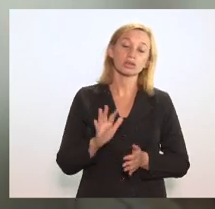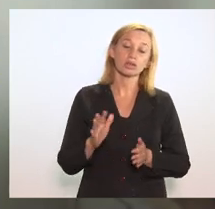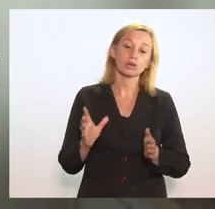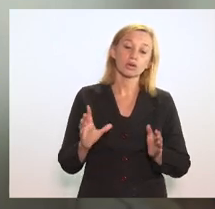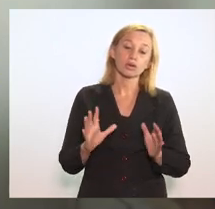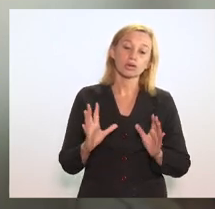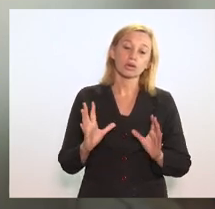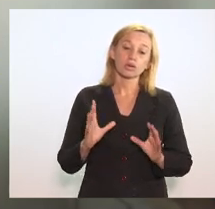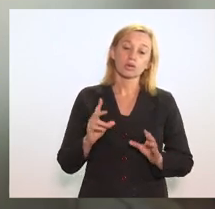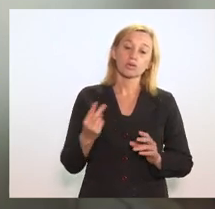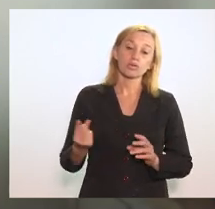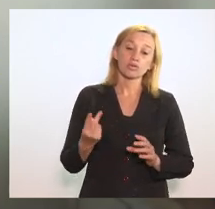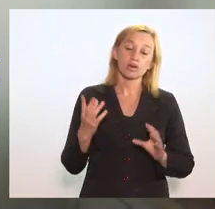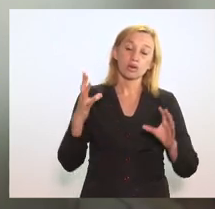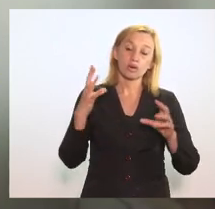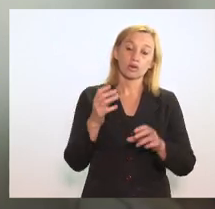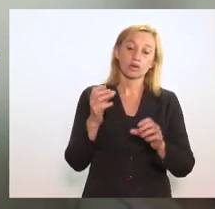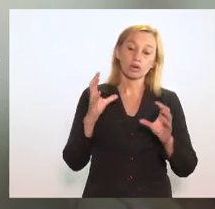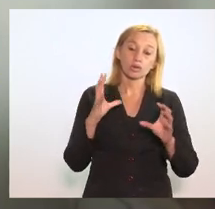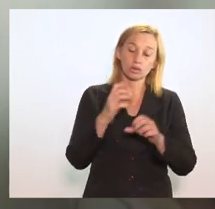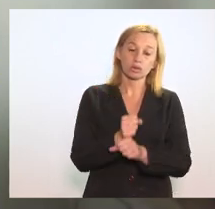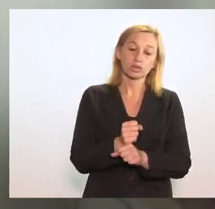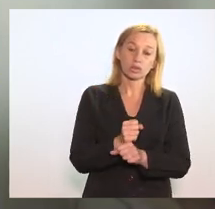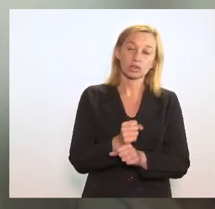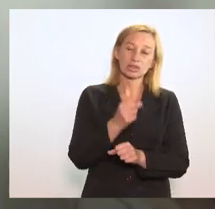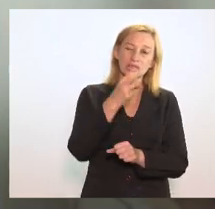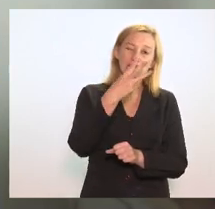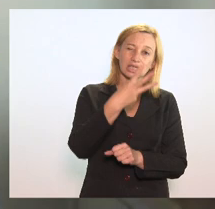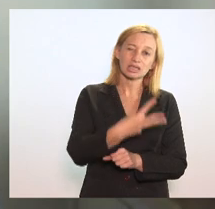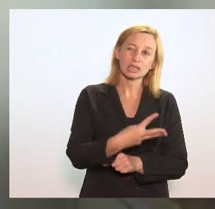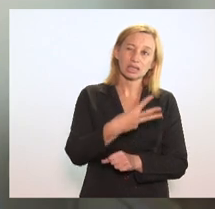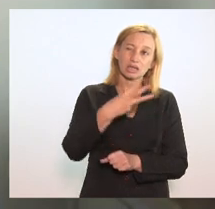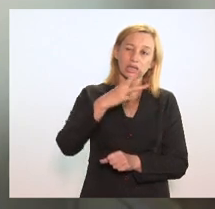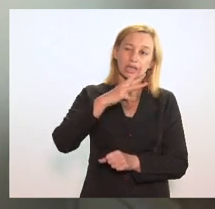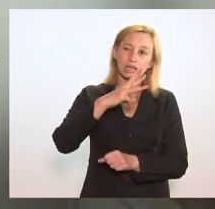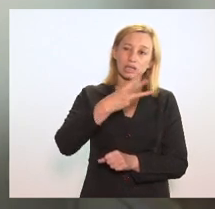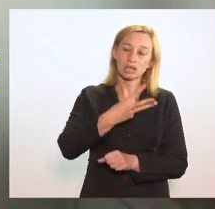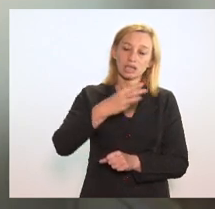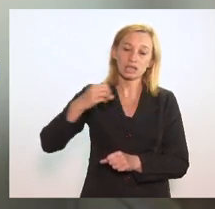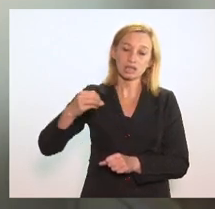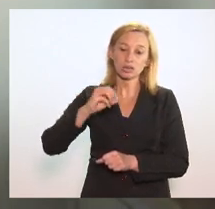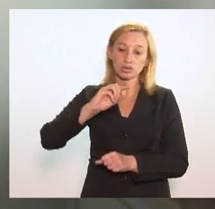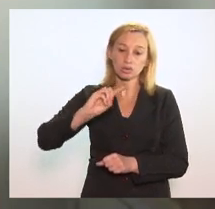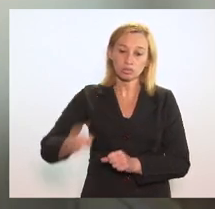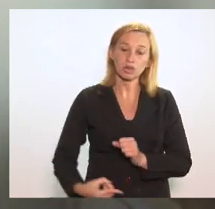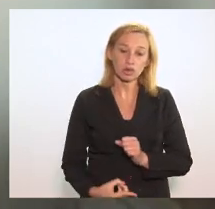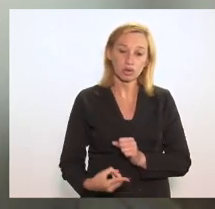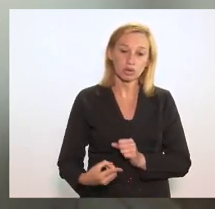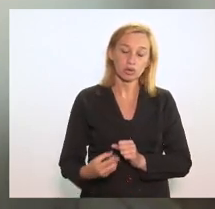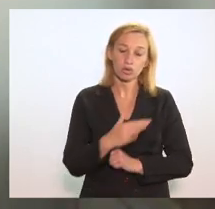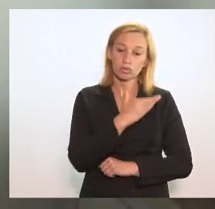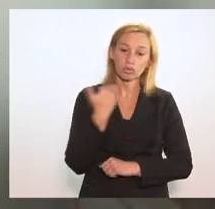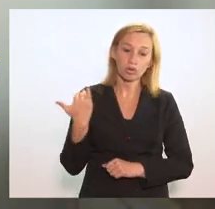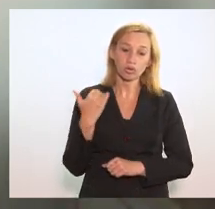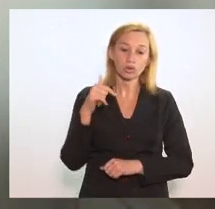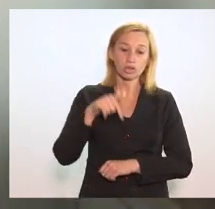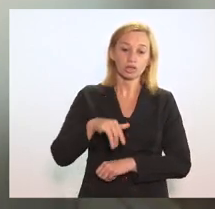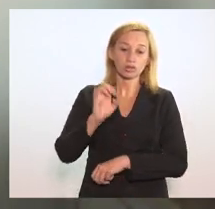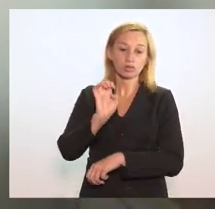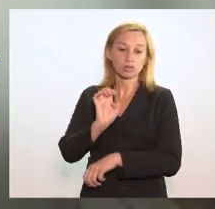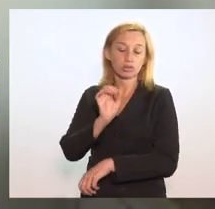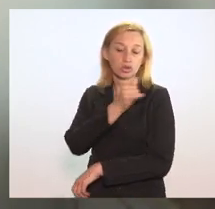total, deputado Eliomar Coelho, de 300 mil óbitos, sendo que no Rio de